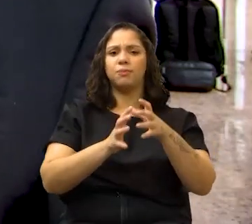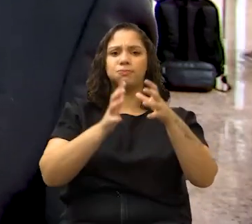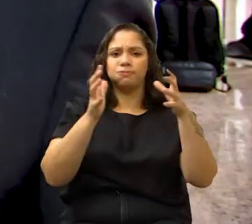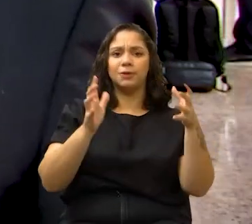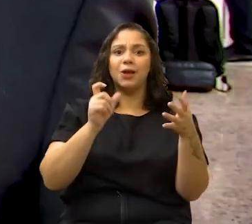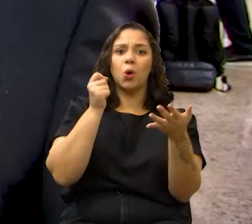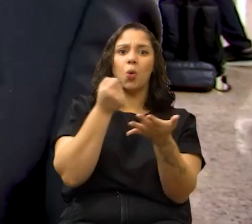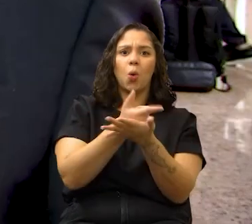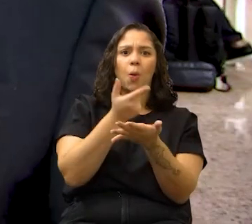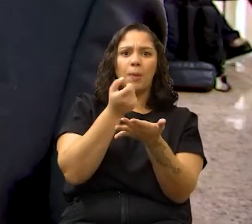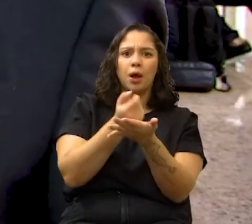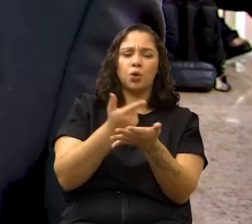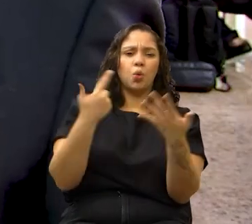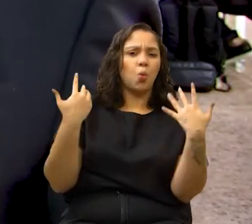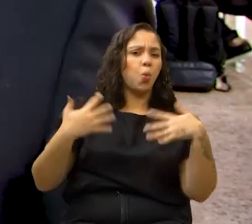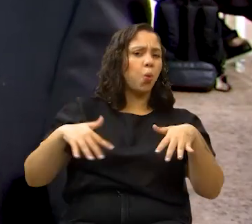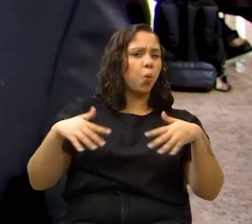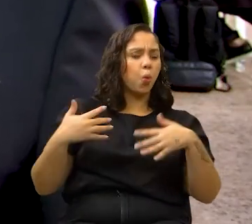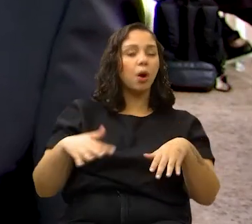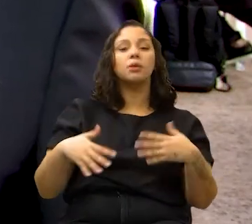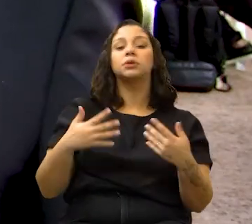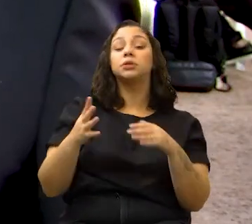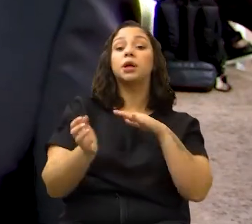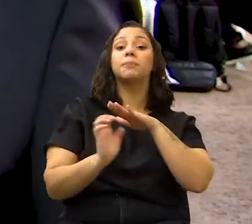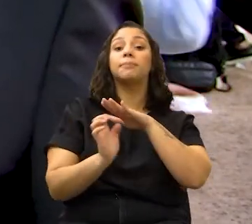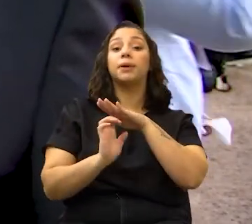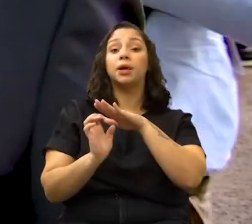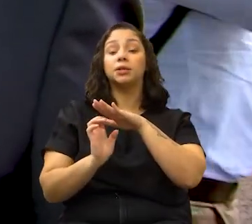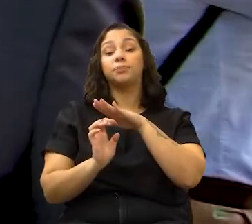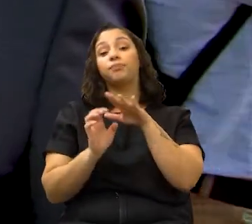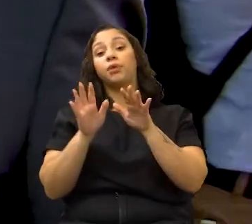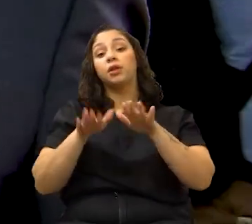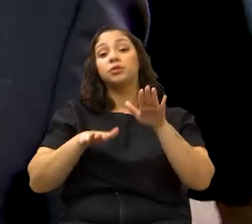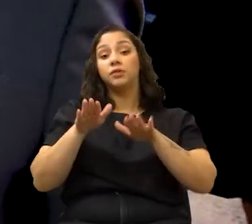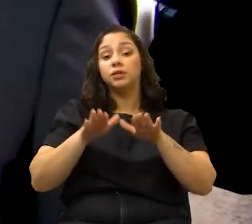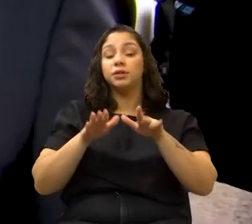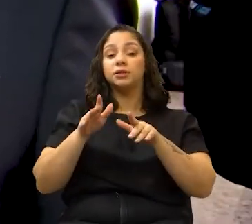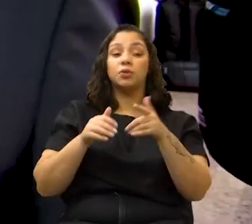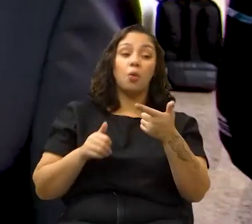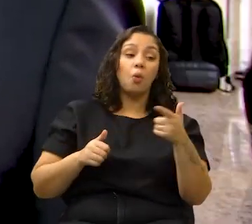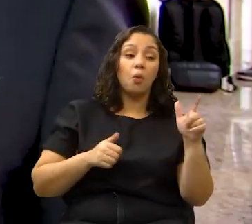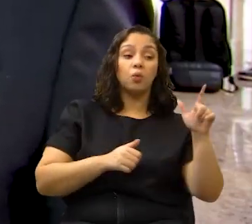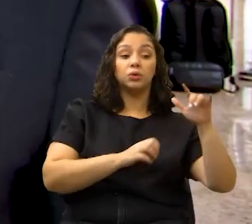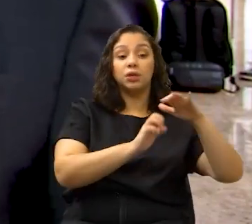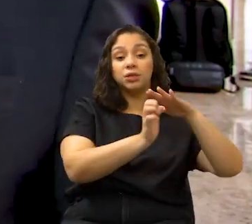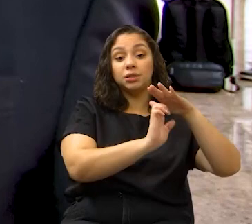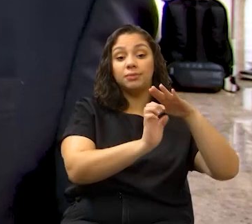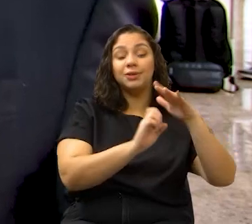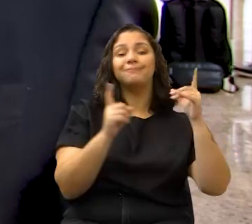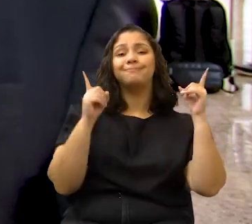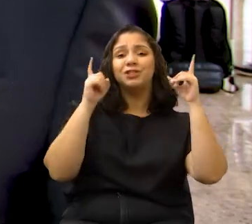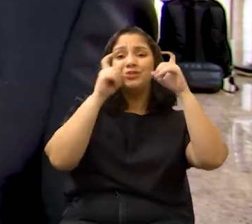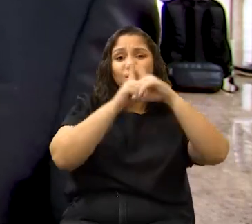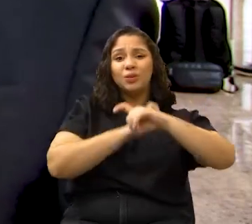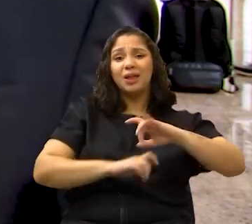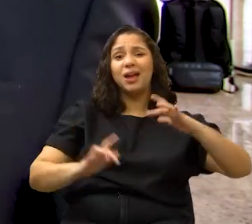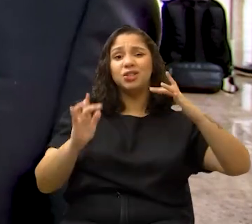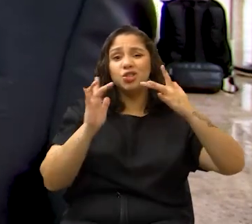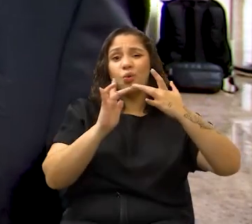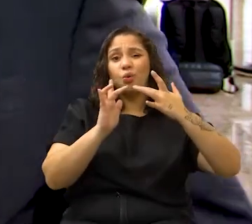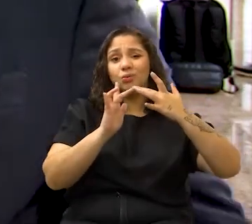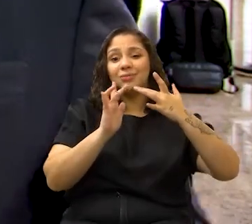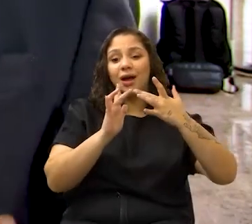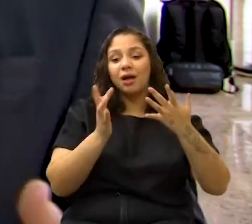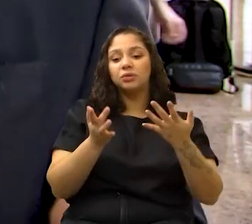grandes compradores. Essas empresas, normalmente, as pessoas, as outras empresas, têm dificuldade de fazer contato